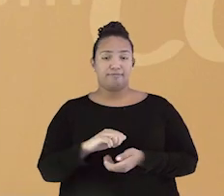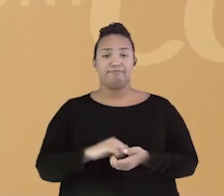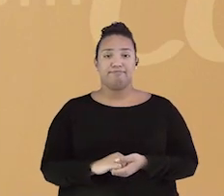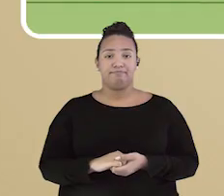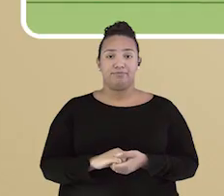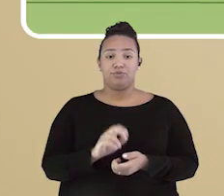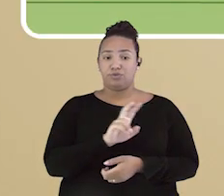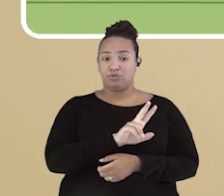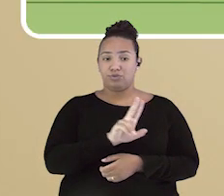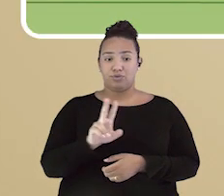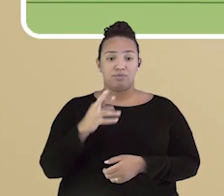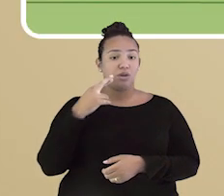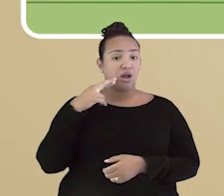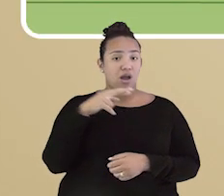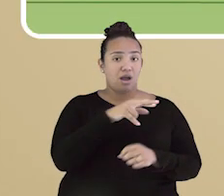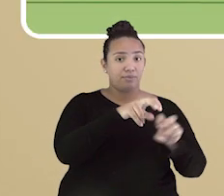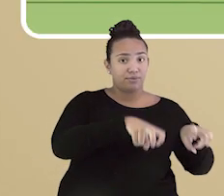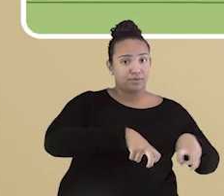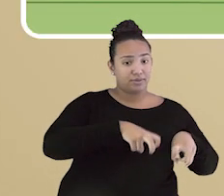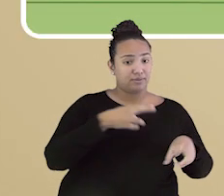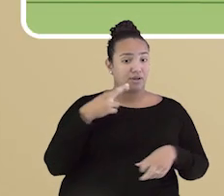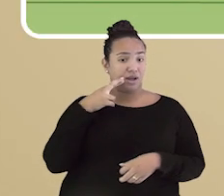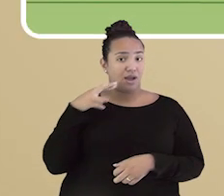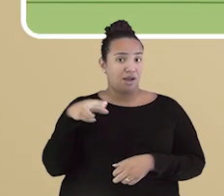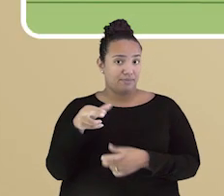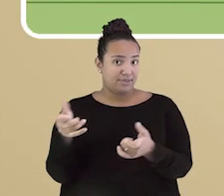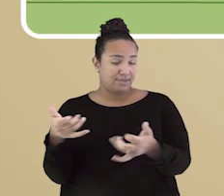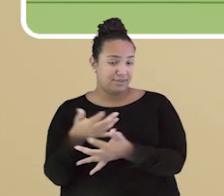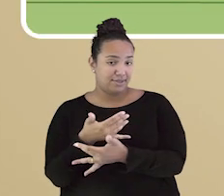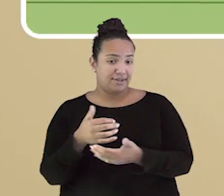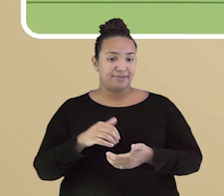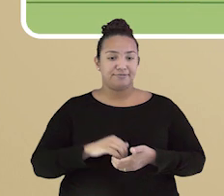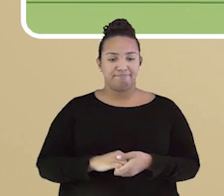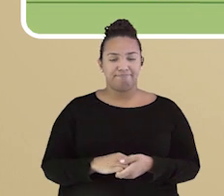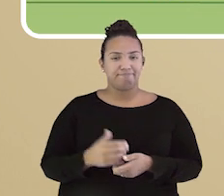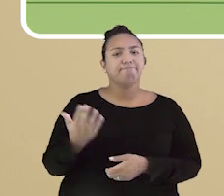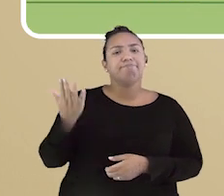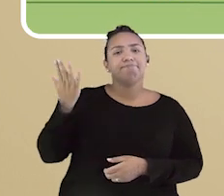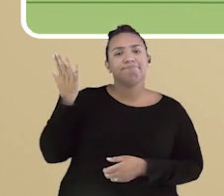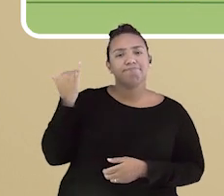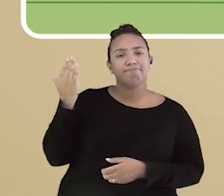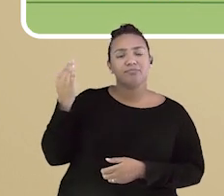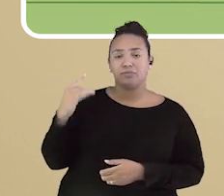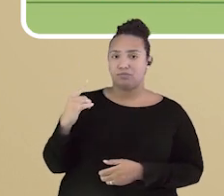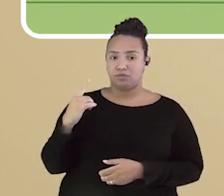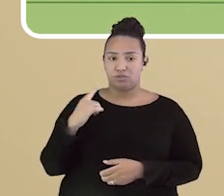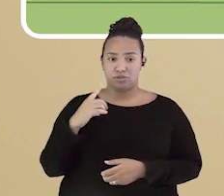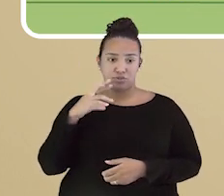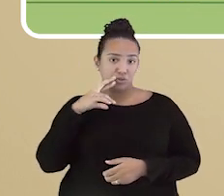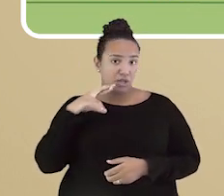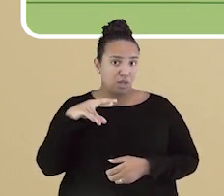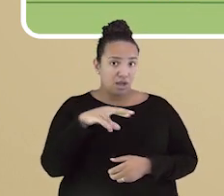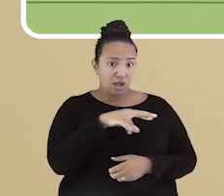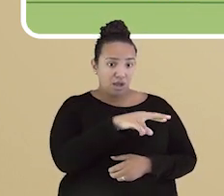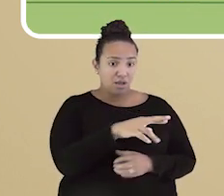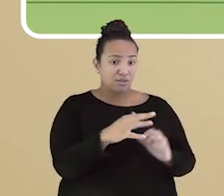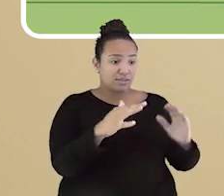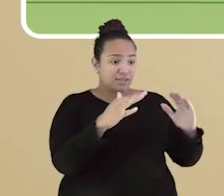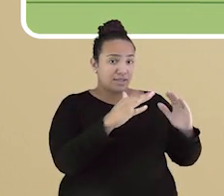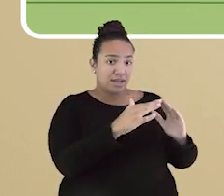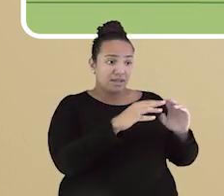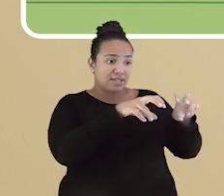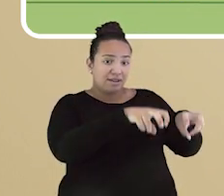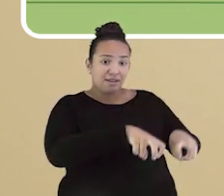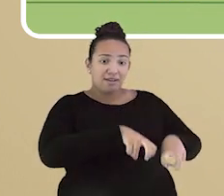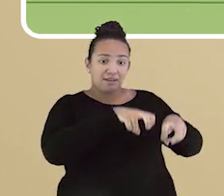da Cidade. Era uma vez um rato que vivia no campo, em uma toca escavada na